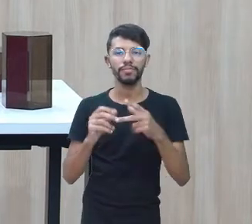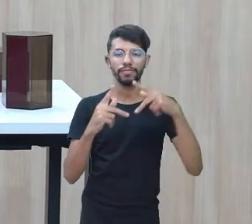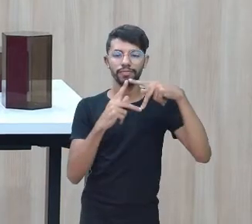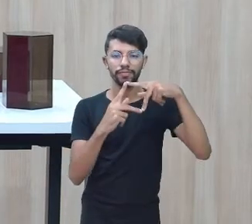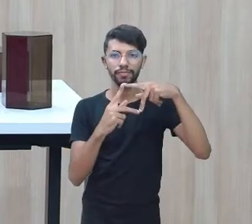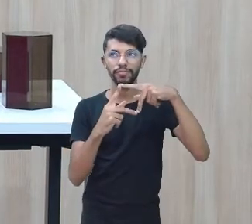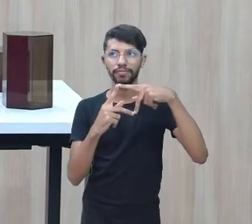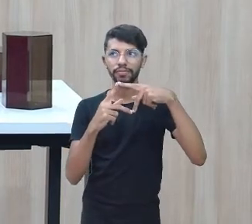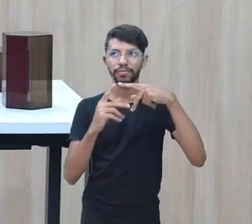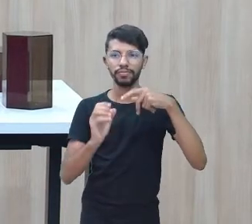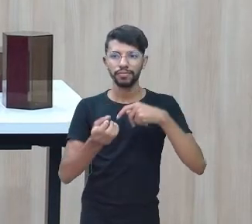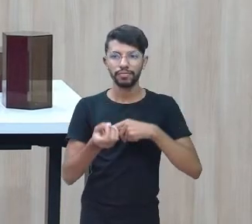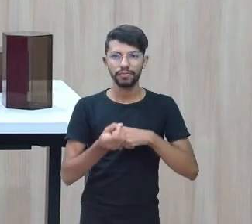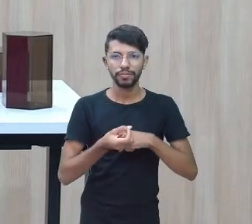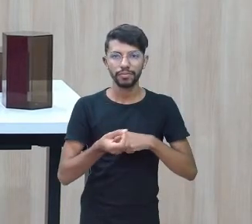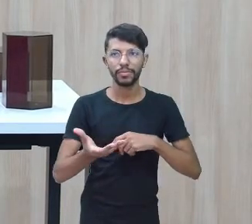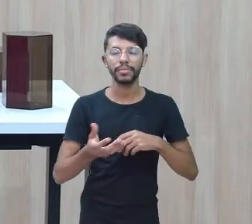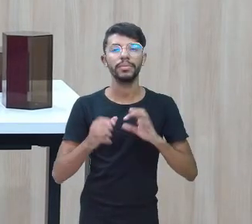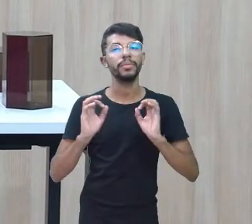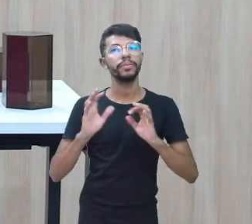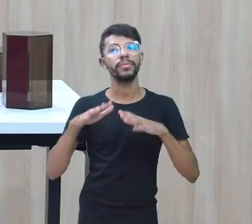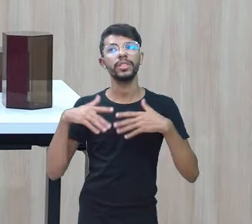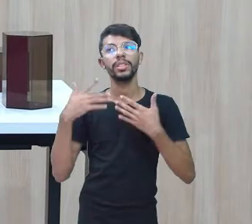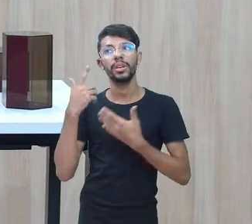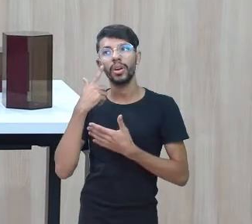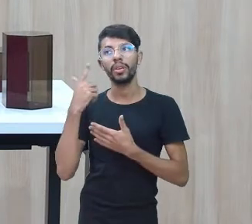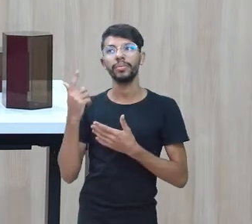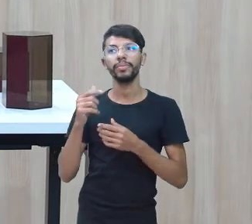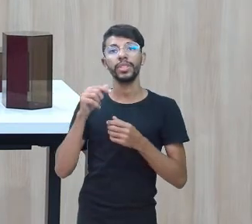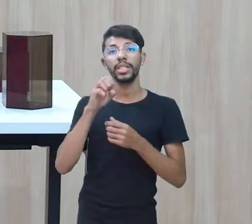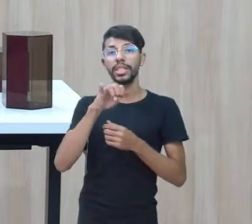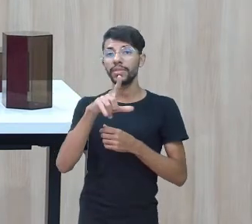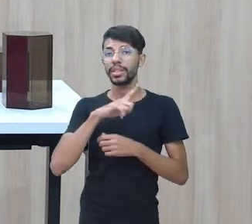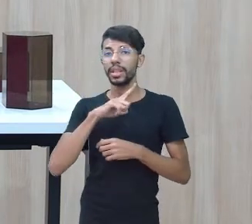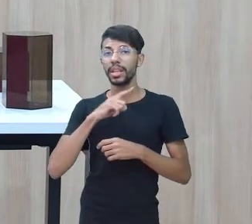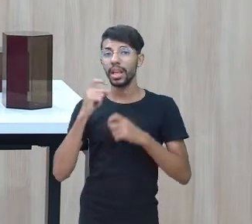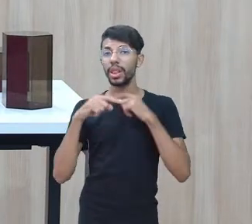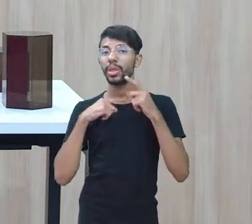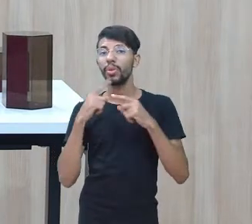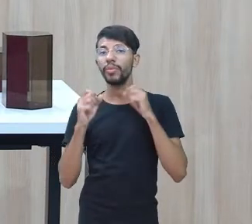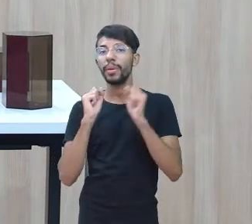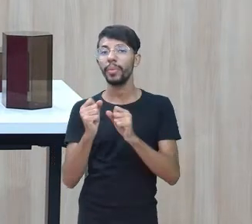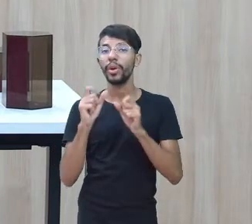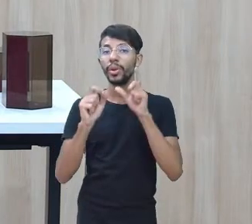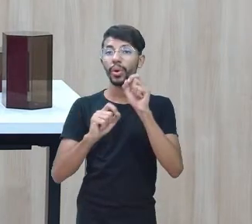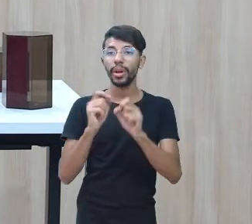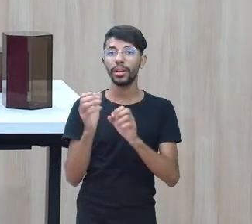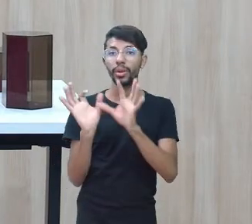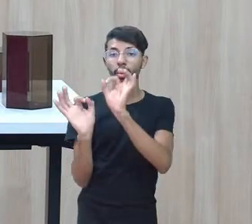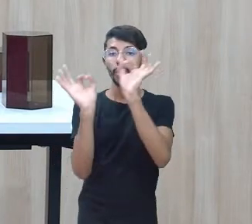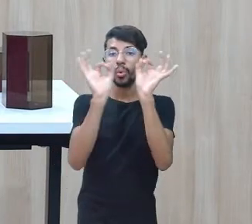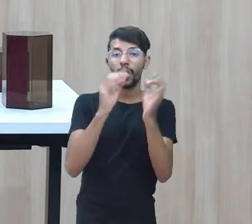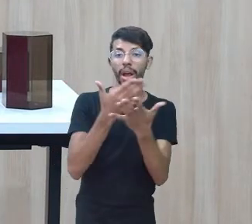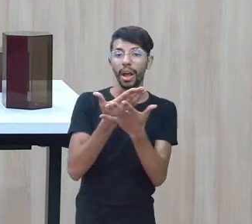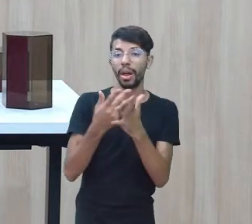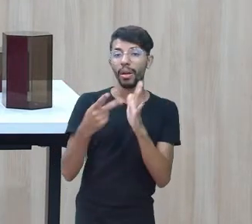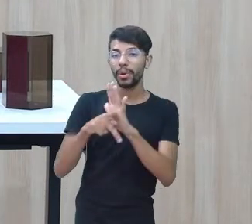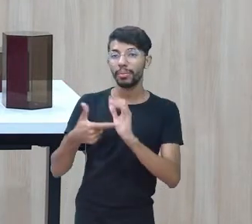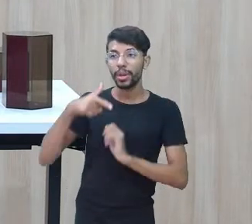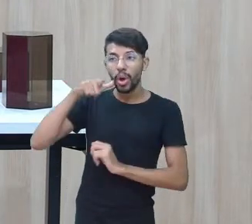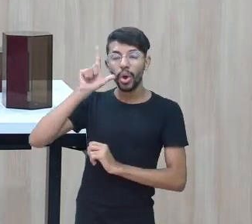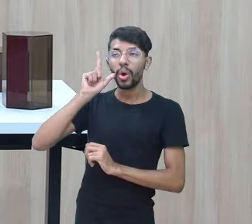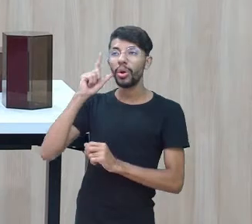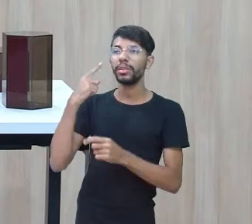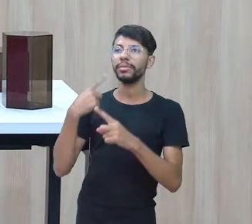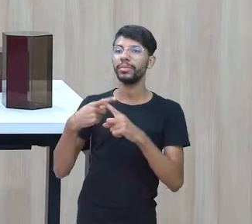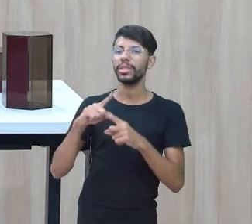disso, dá uma assistida na aula de ontem, porque a gente falou sobre a parte de posições, né, de perspectivas. Então, a